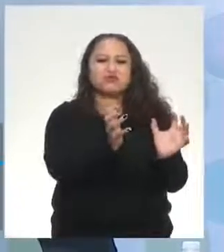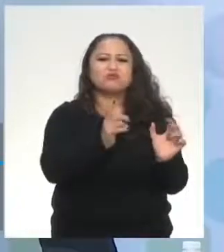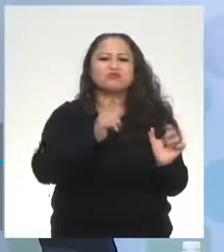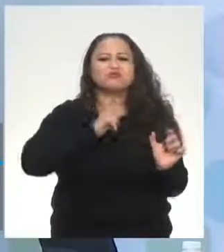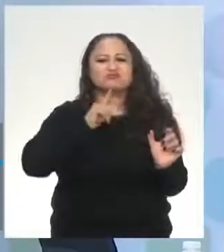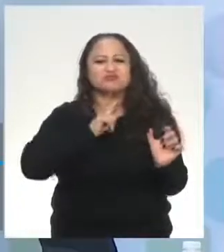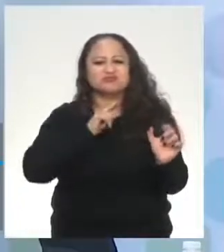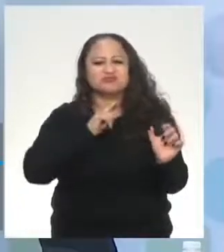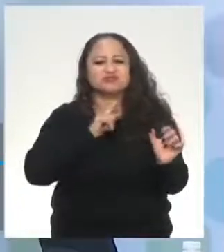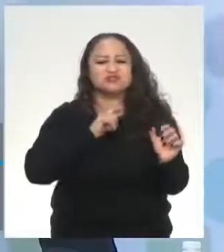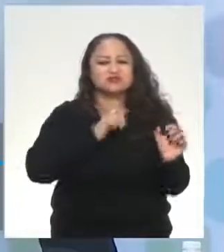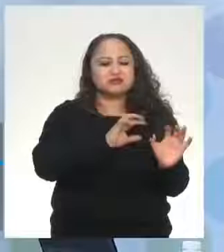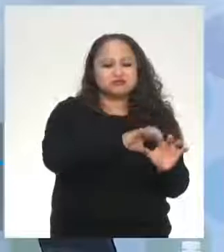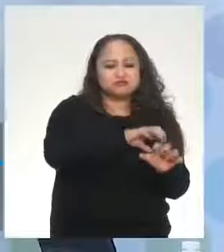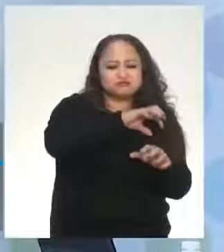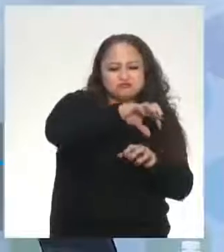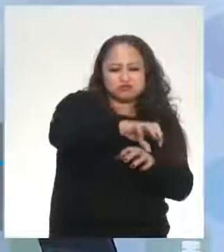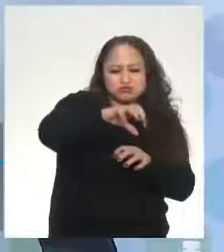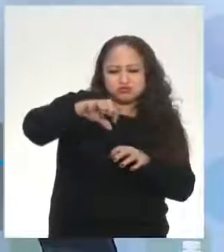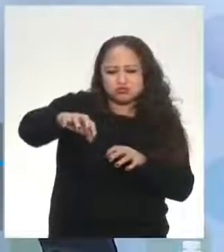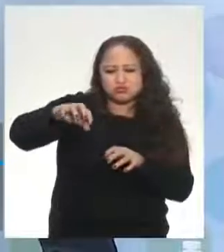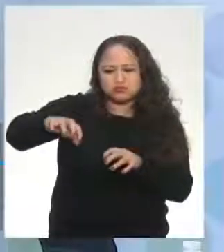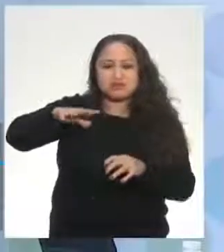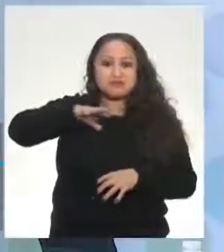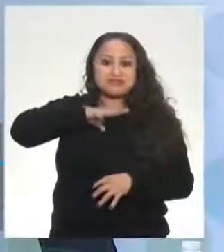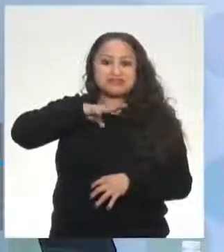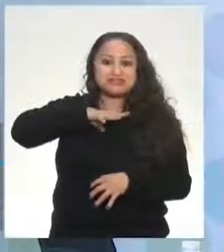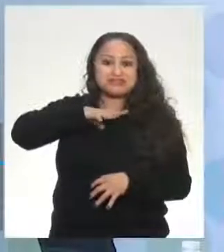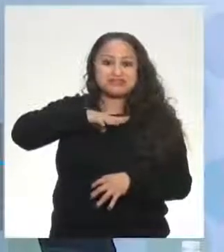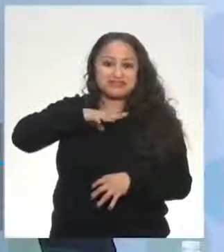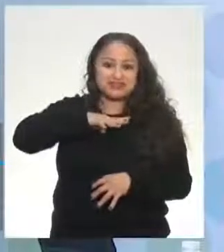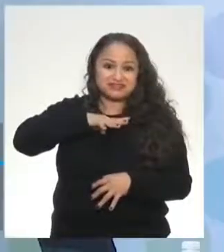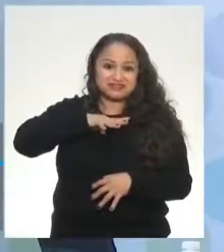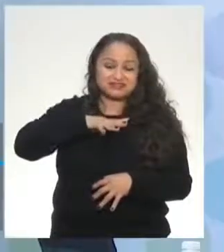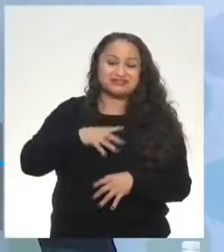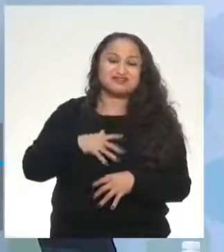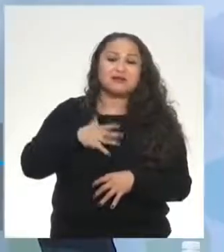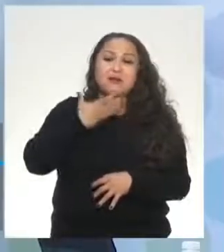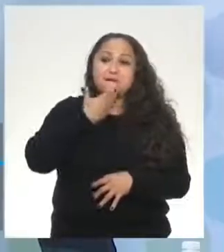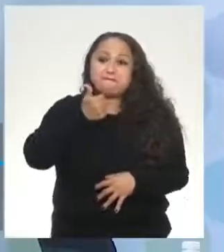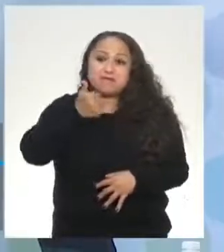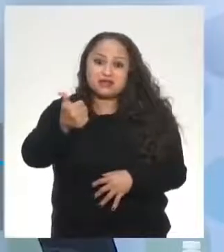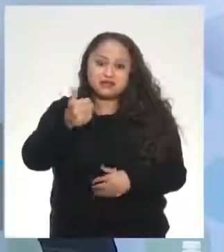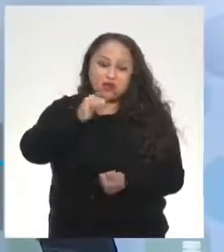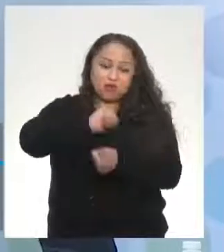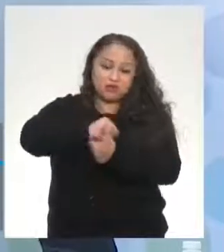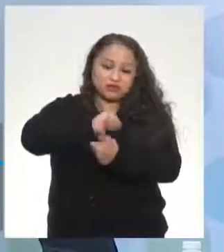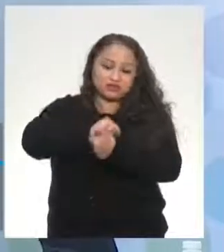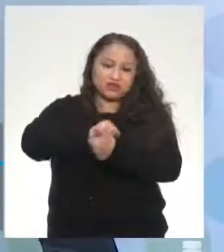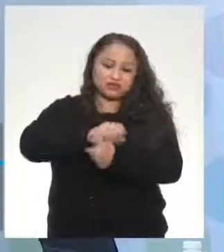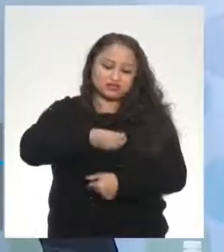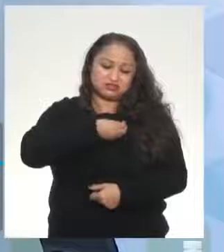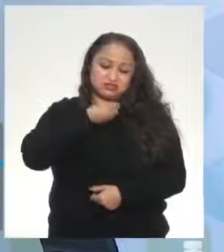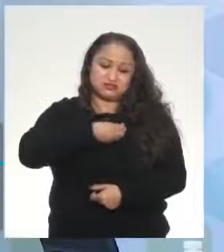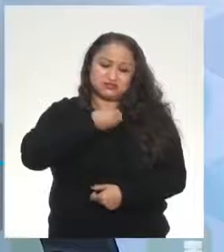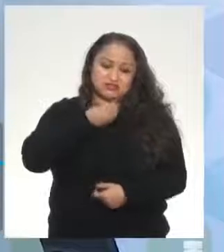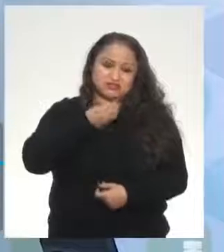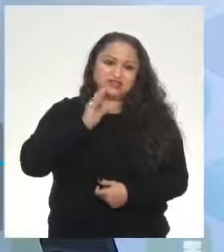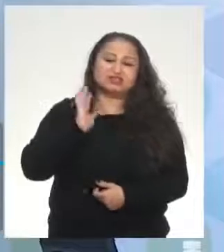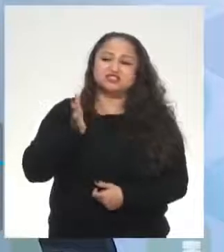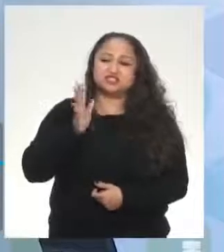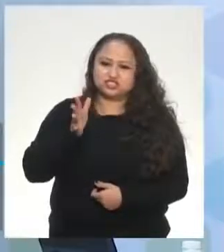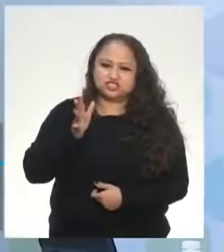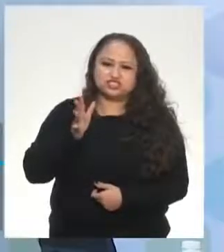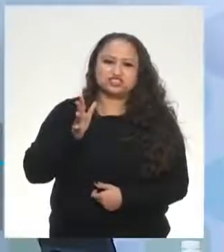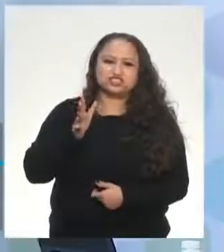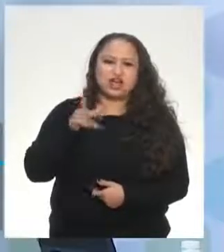ir para as regiões urbanas, né? Com melhores até qualidade de vida para eles, né? Isso já está acontecendo na China.